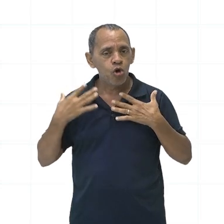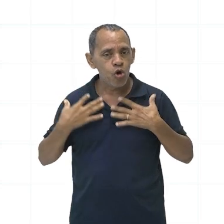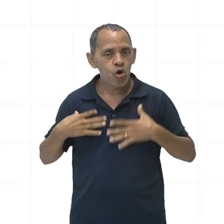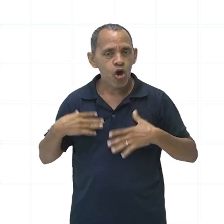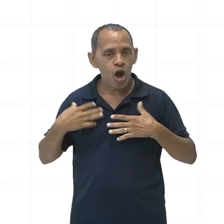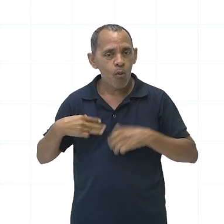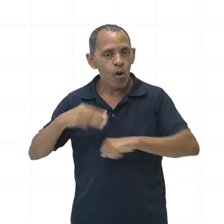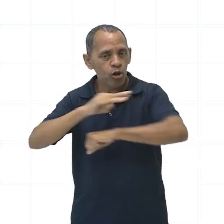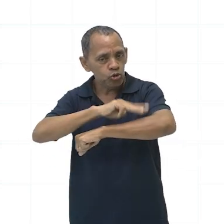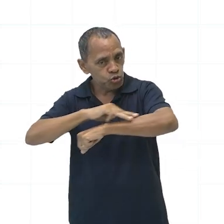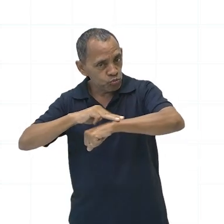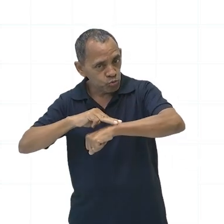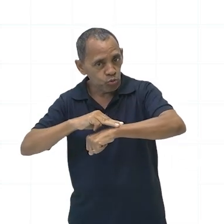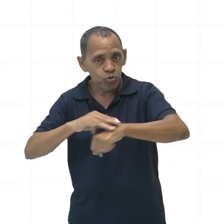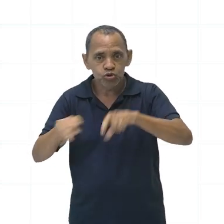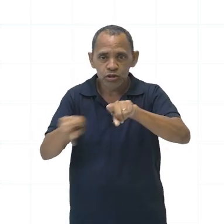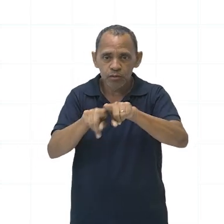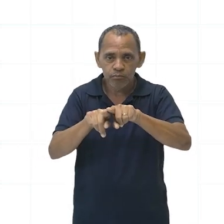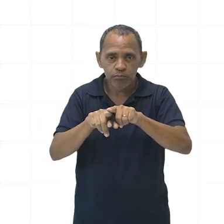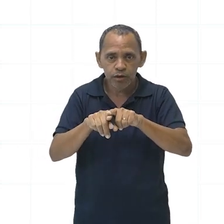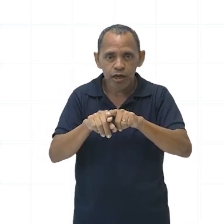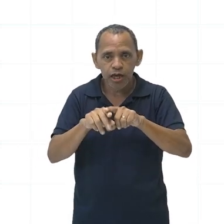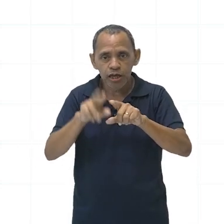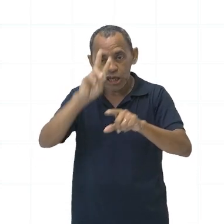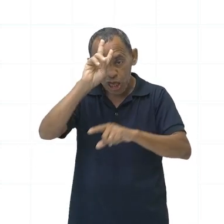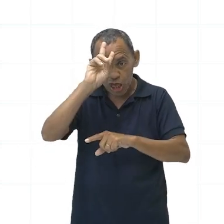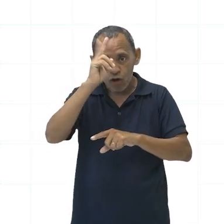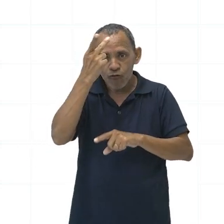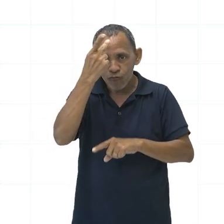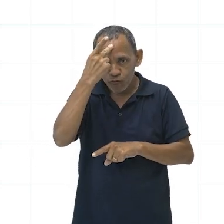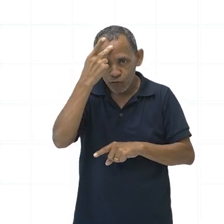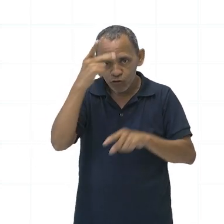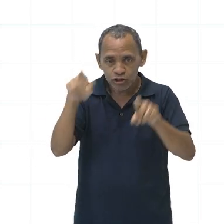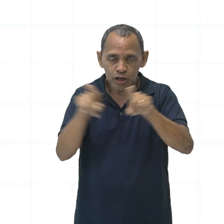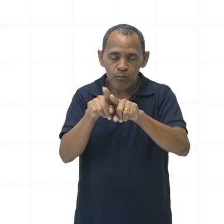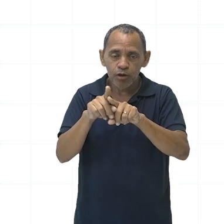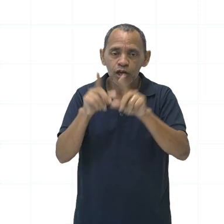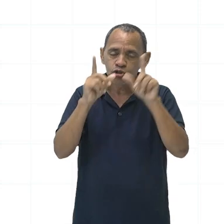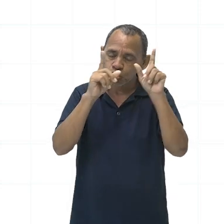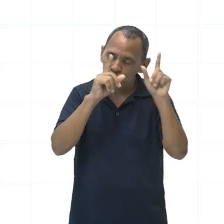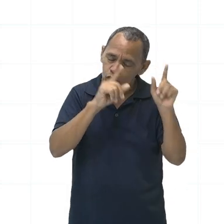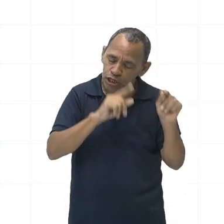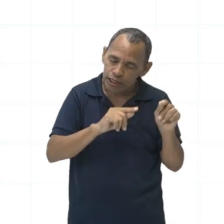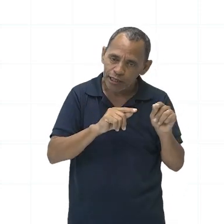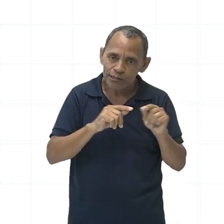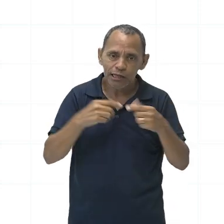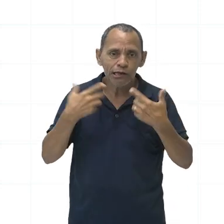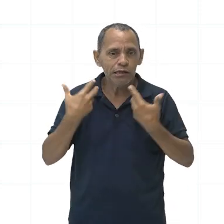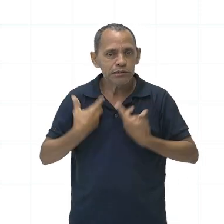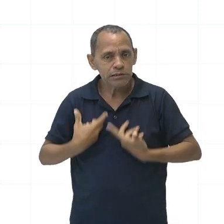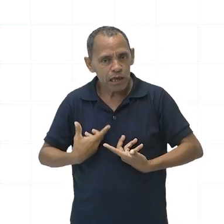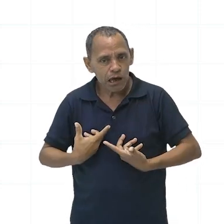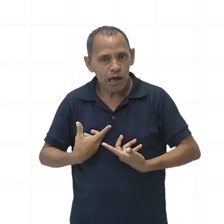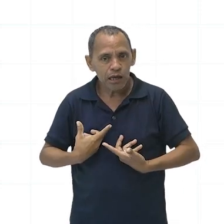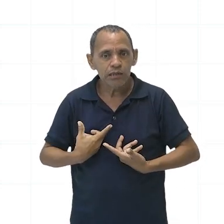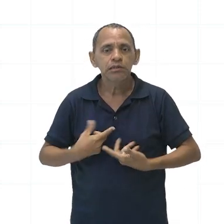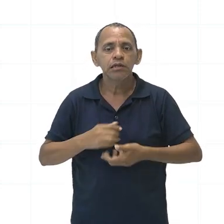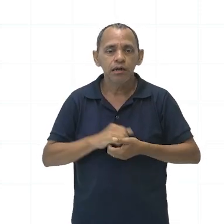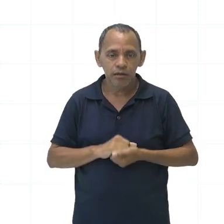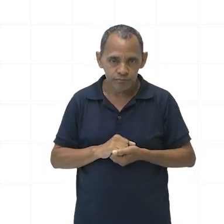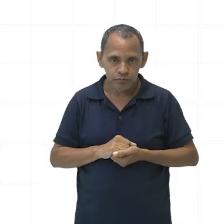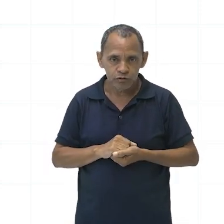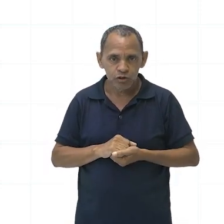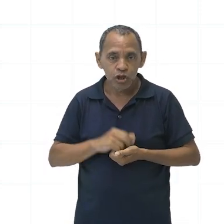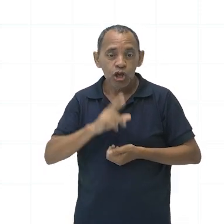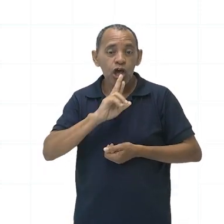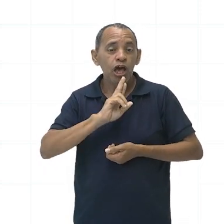confusa por alguns minutos, sonolenta, cansada, queixando-se de dor no corpo, e também ela pode não lembrar de